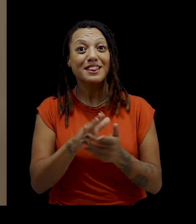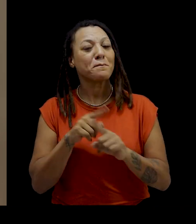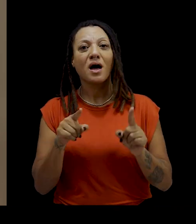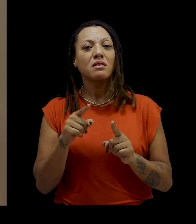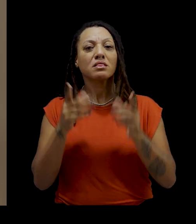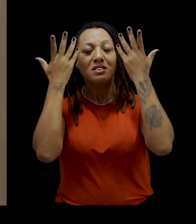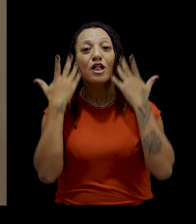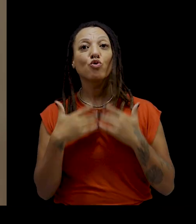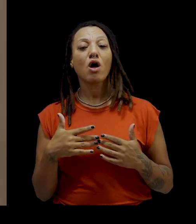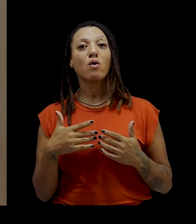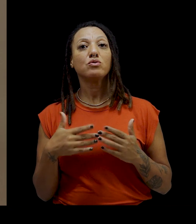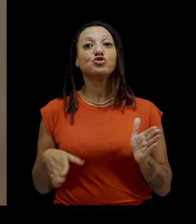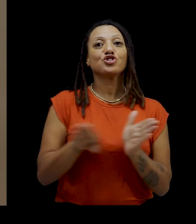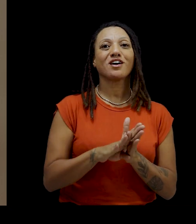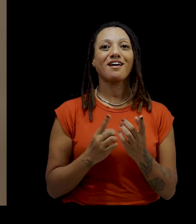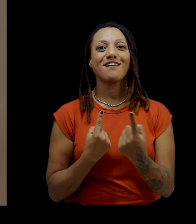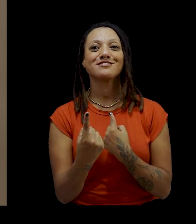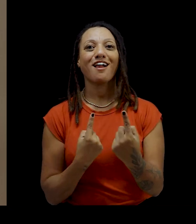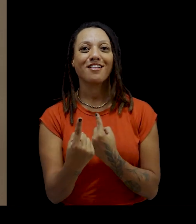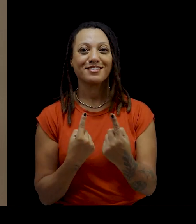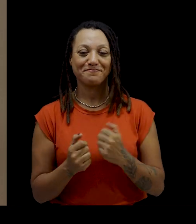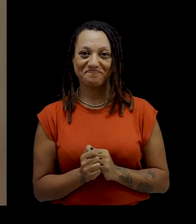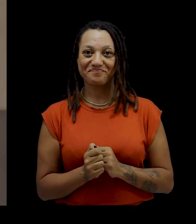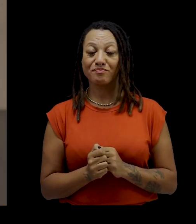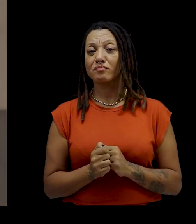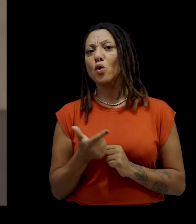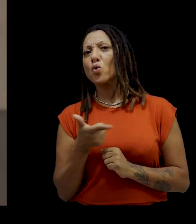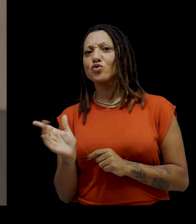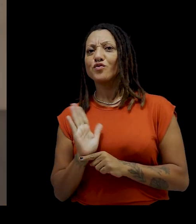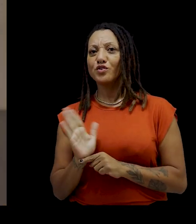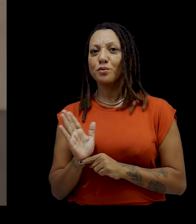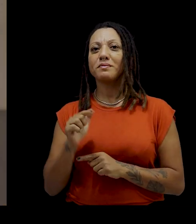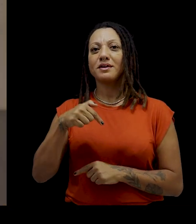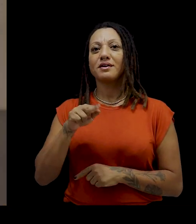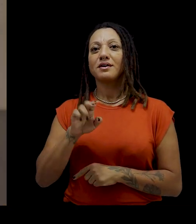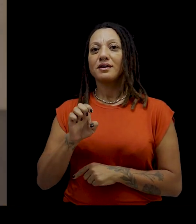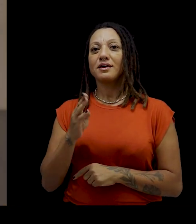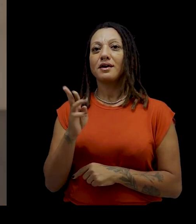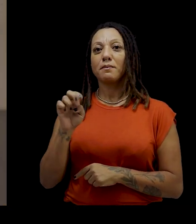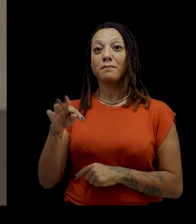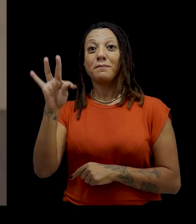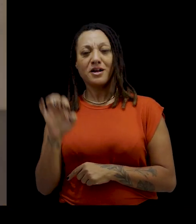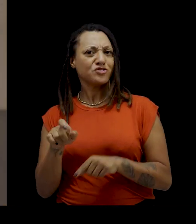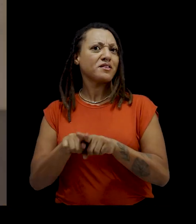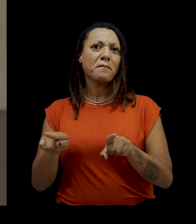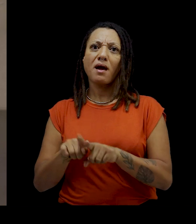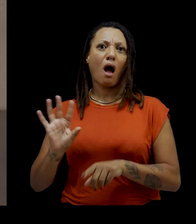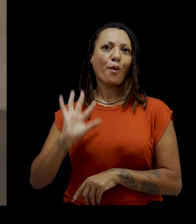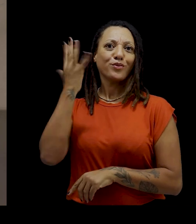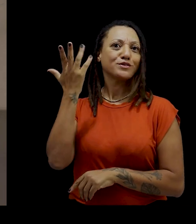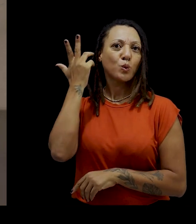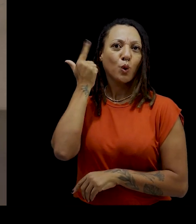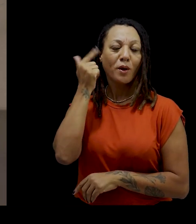voltei para a estrada, assim. E o Quebrante também foi por acaso, que de algum jeito ele foi parar na Transamazônica. Assim, eu